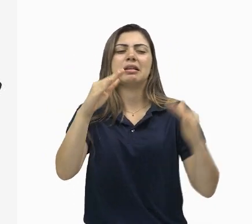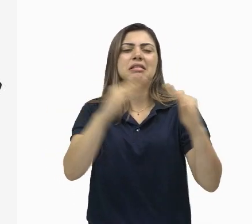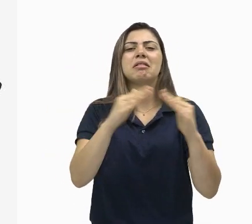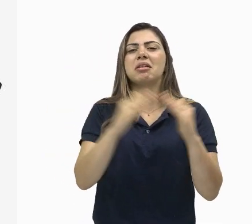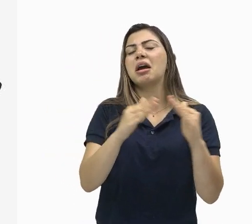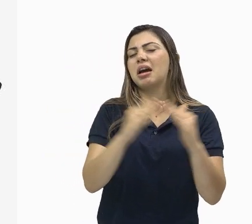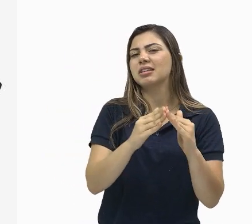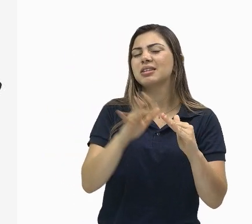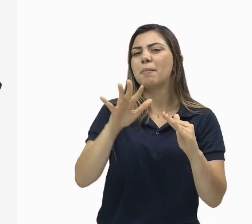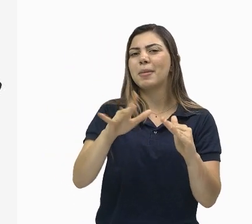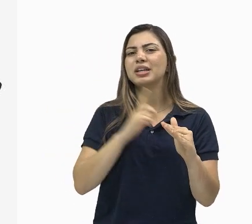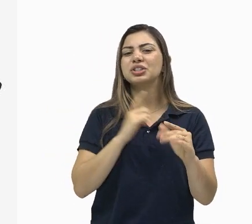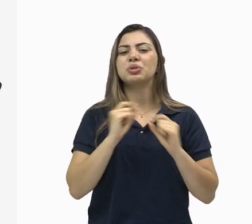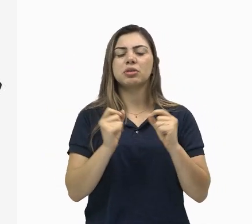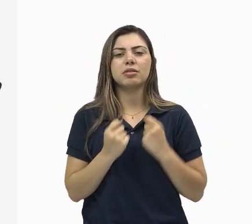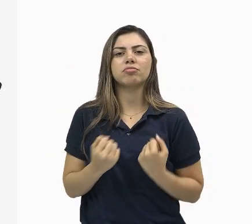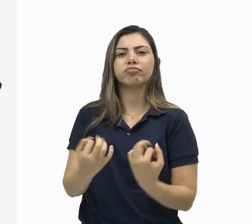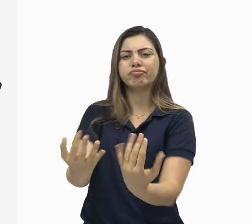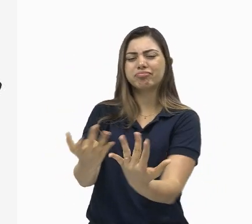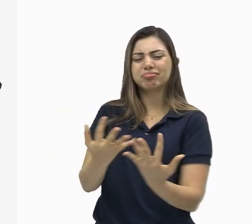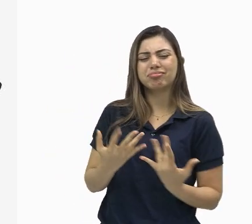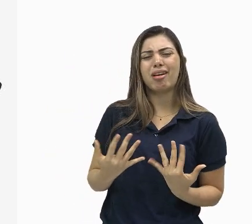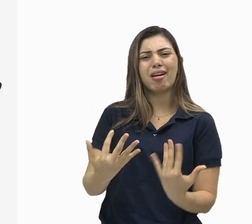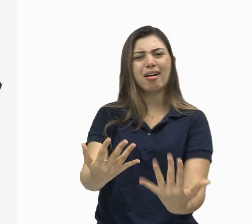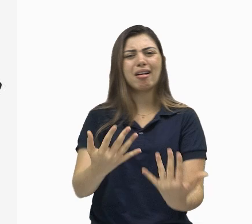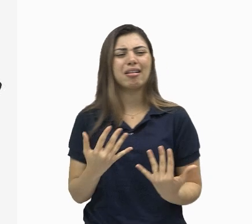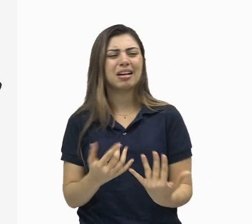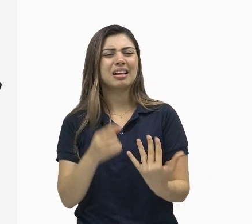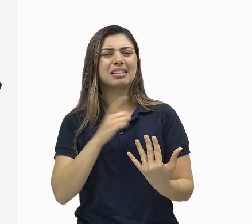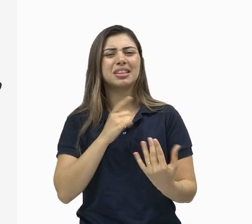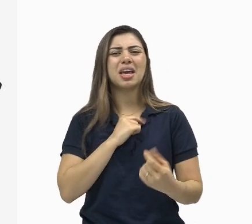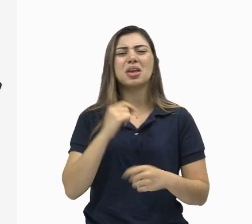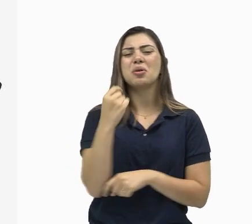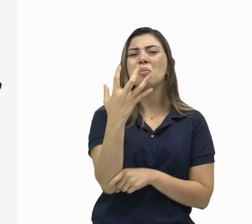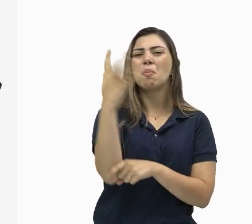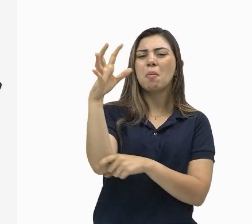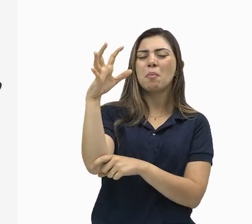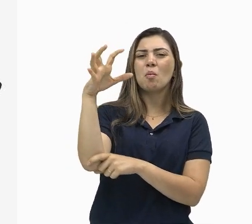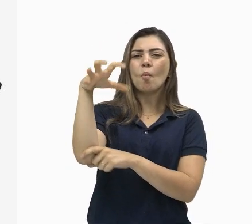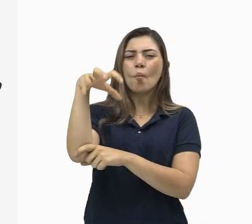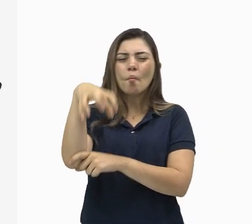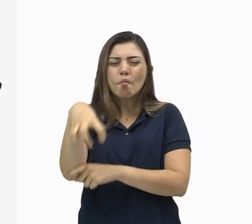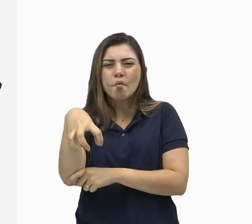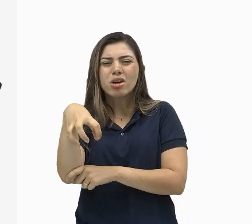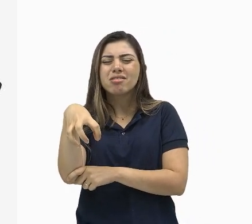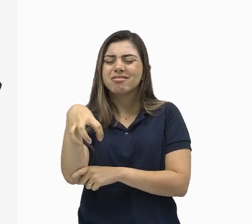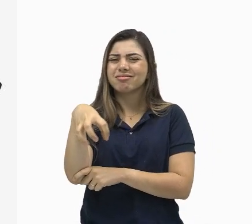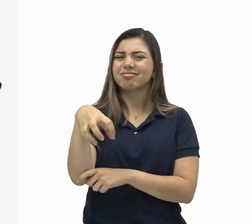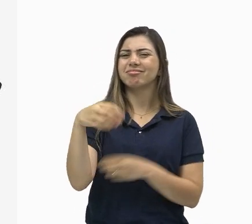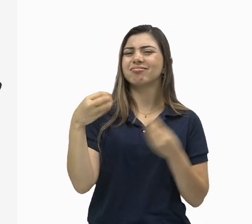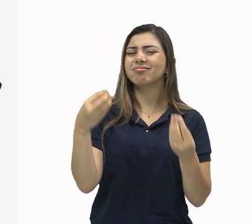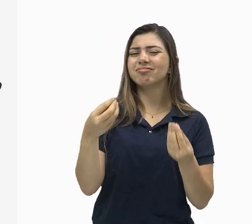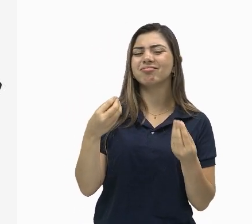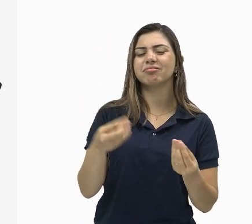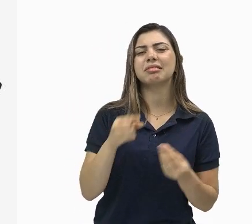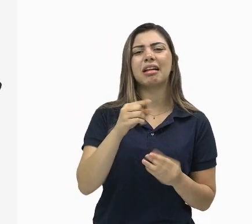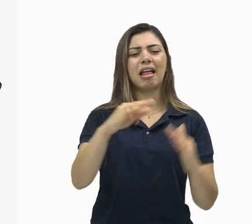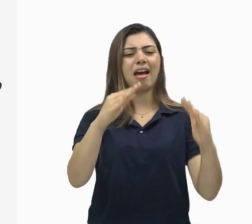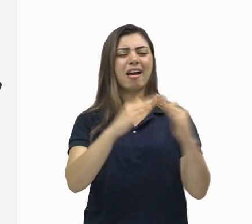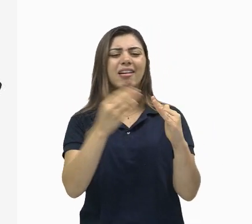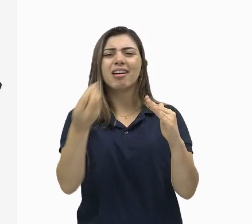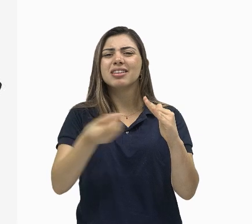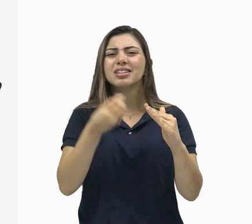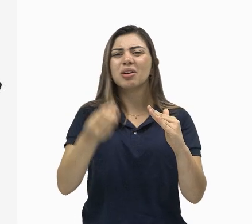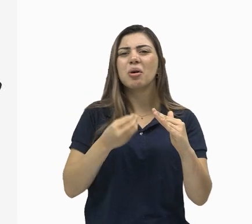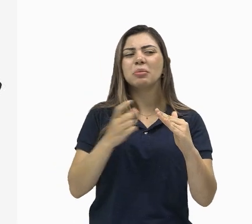Tinha muito capim em serra, urtiga, um pé de mamoeiro e uma velha mangueira quase sem folhas. A casa, coberta